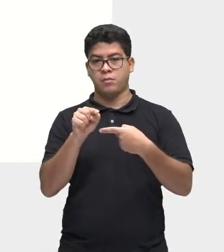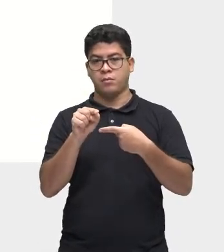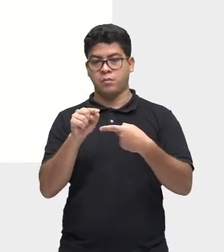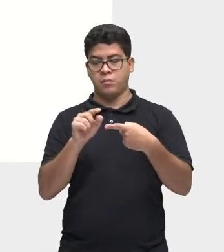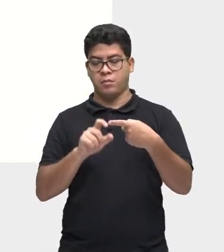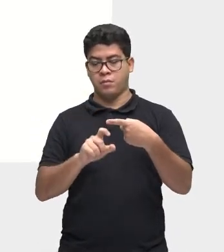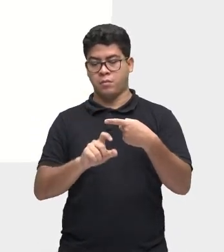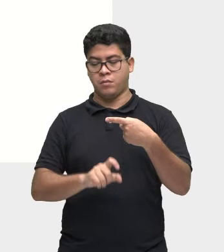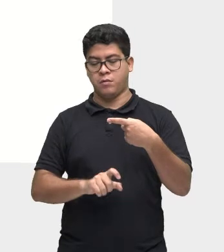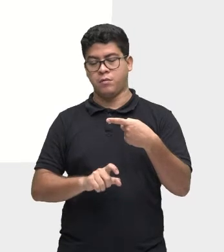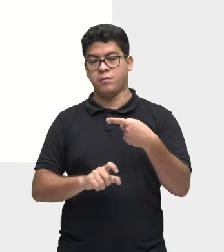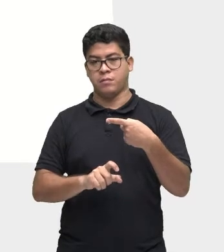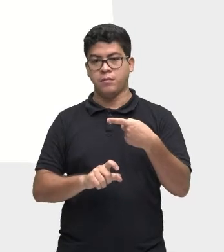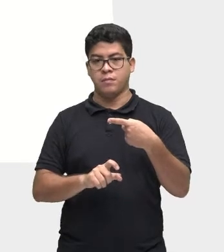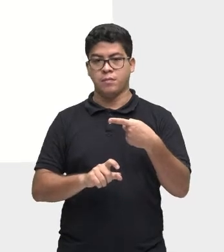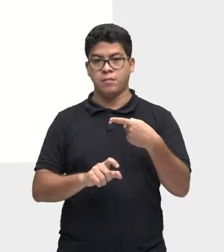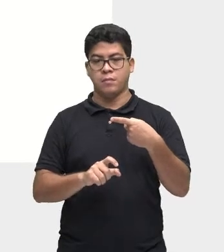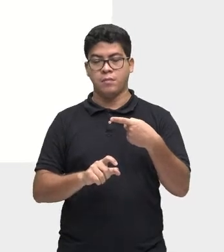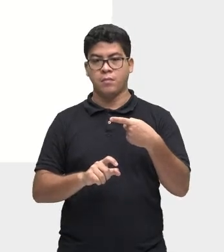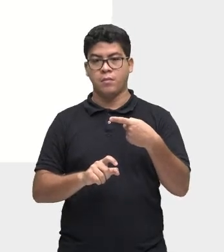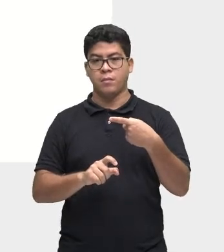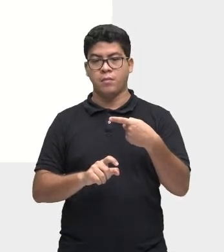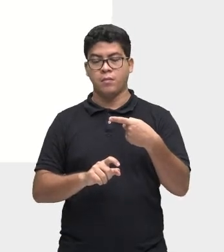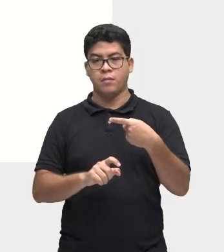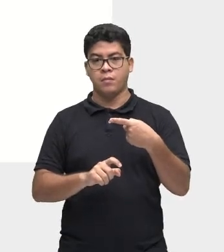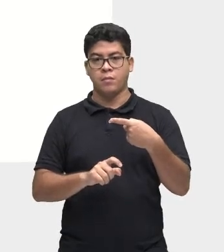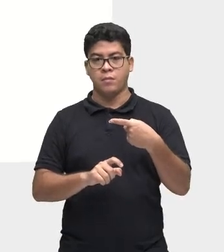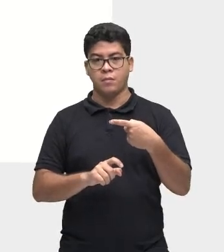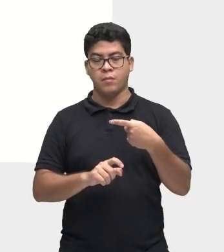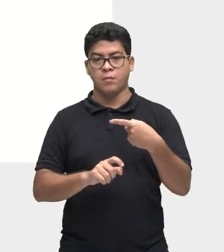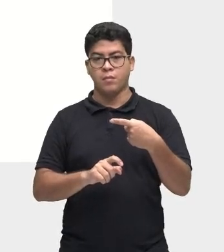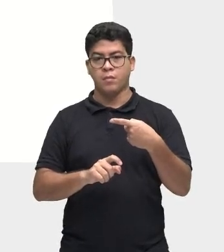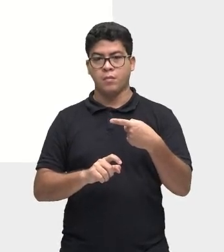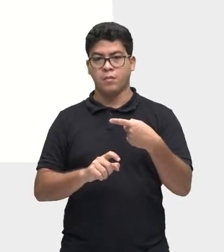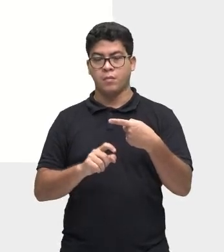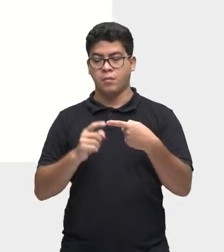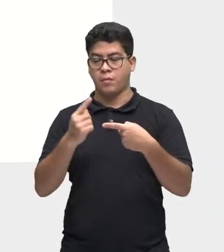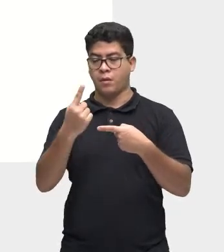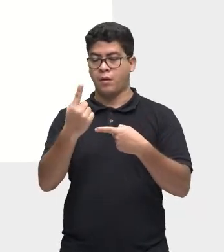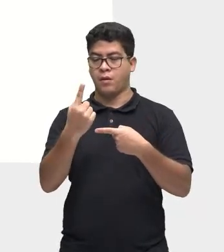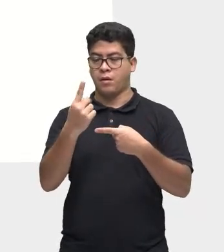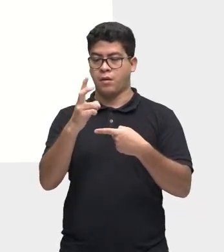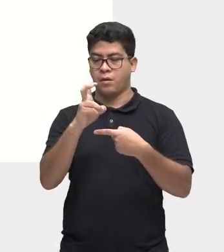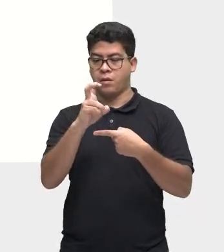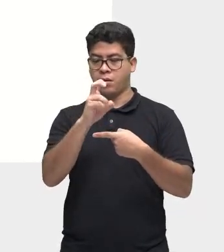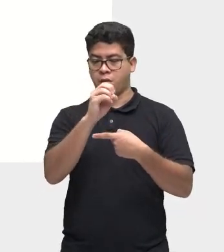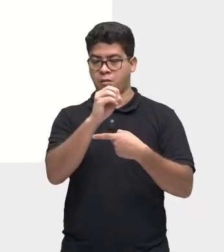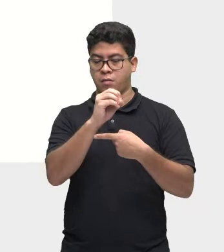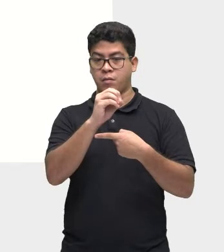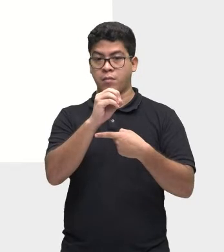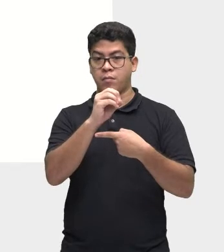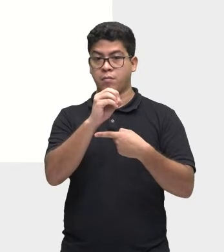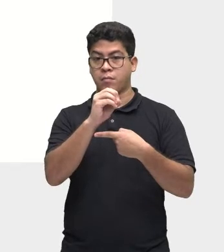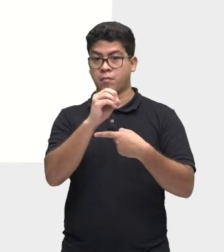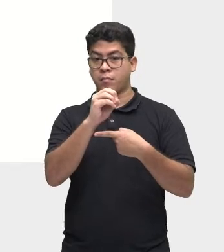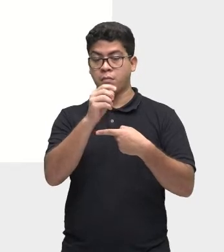sobre x igual. Agora a gente multiplica 150 por 5, que